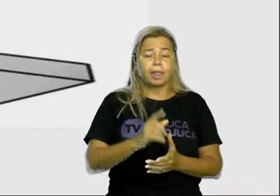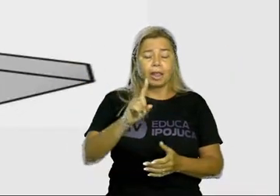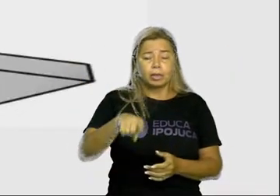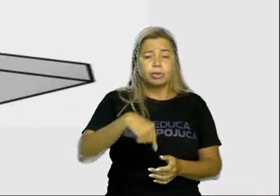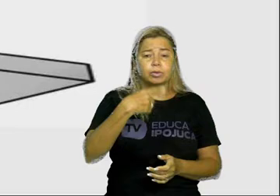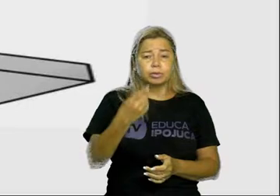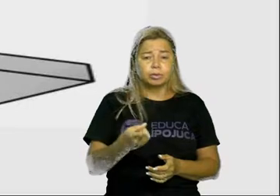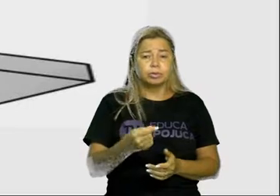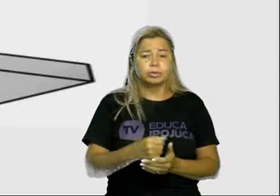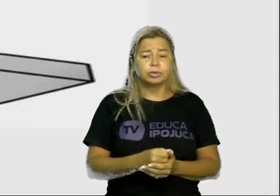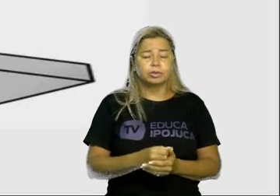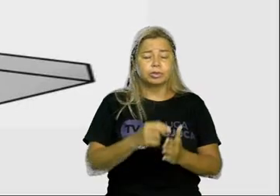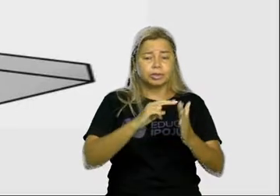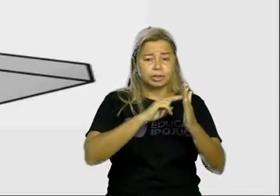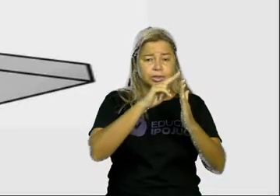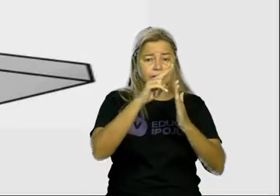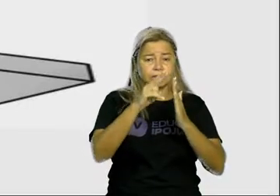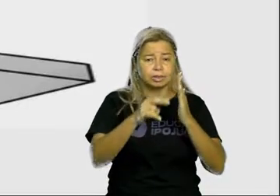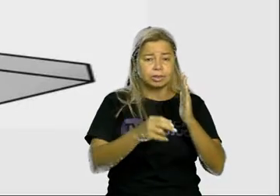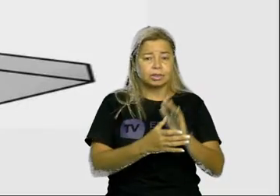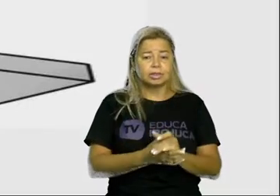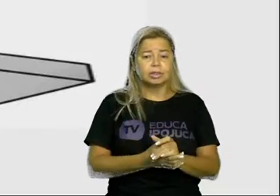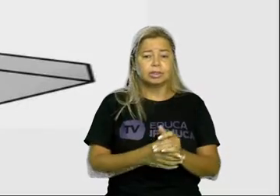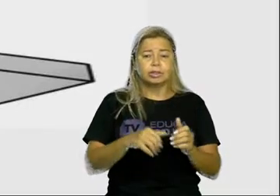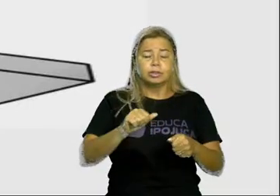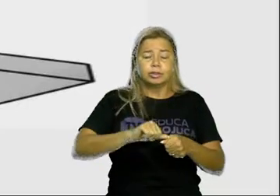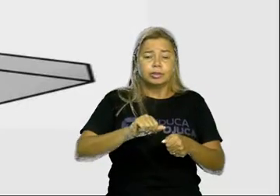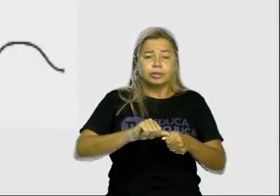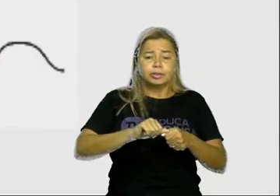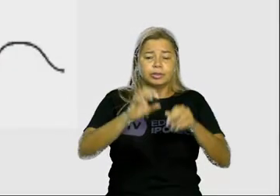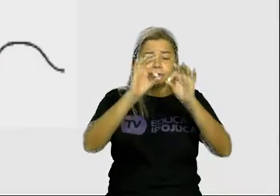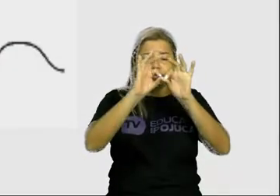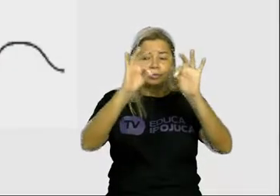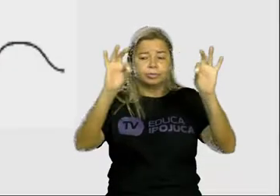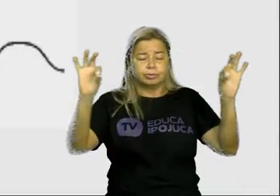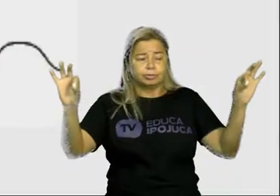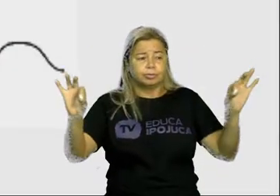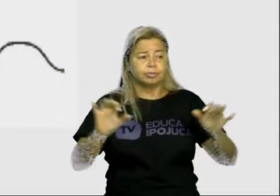modelo também de desenho construído por linhas.